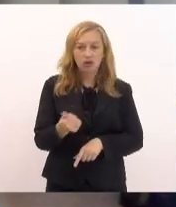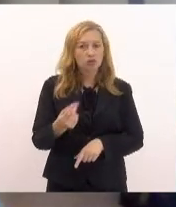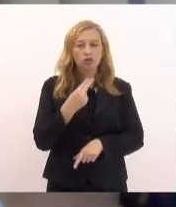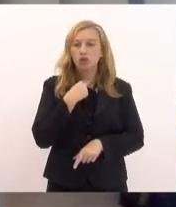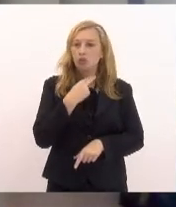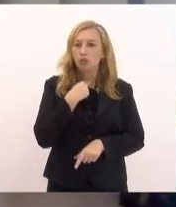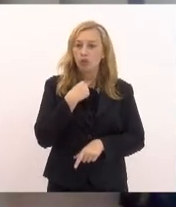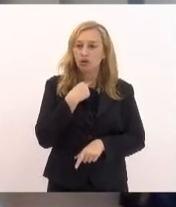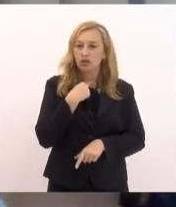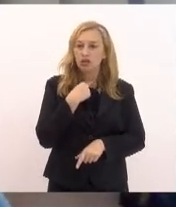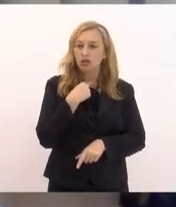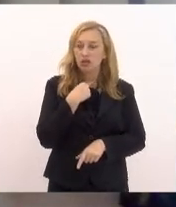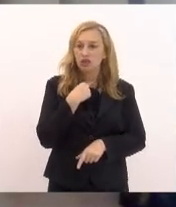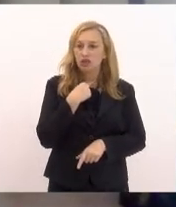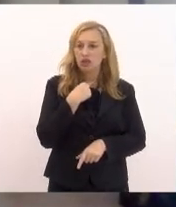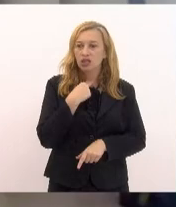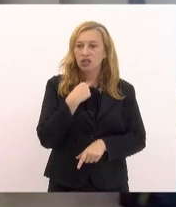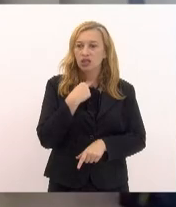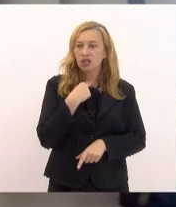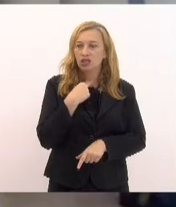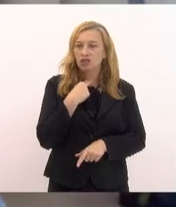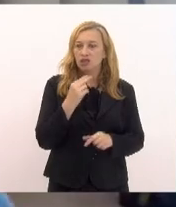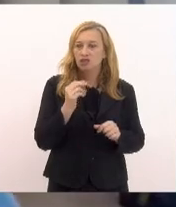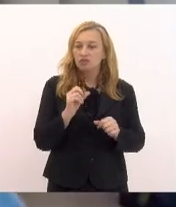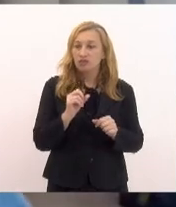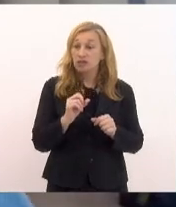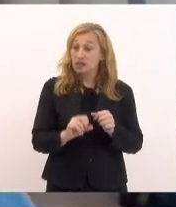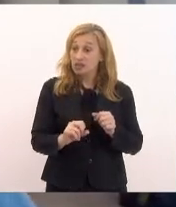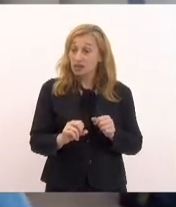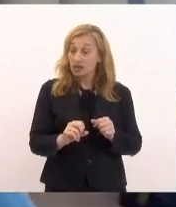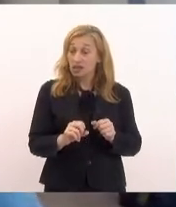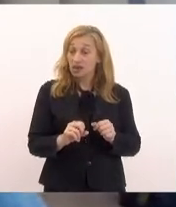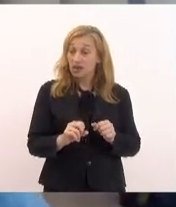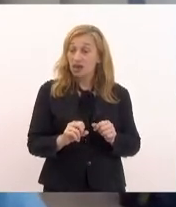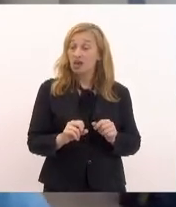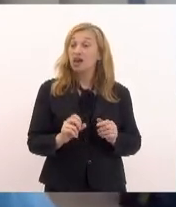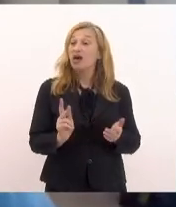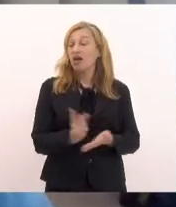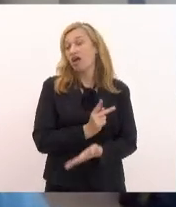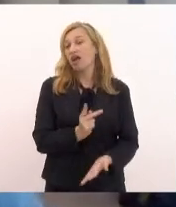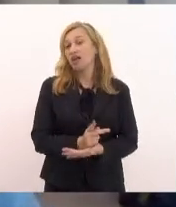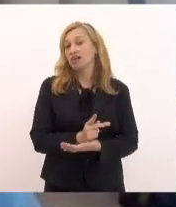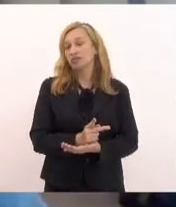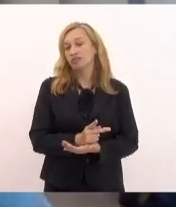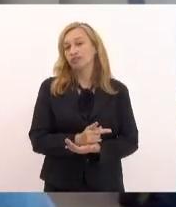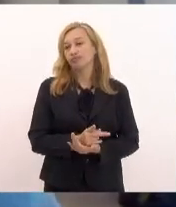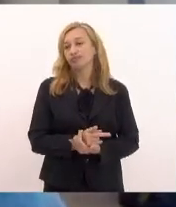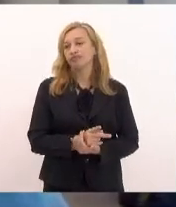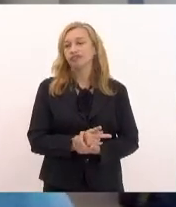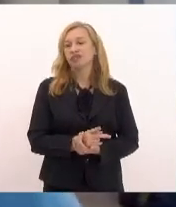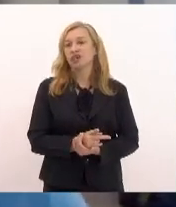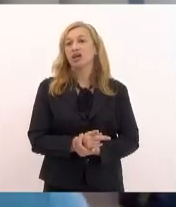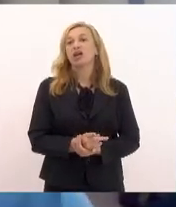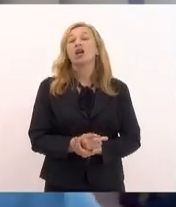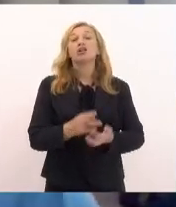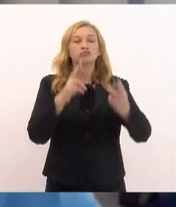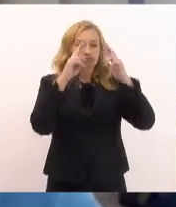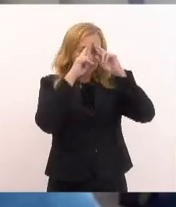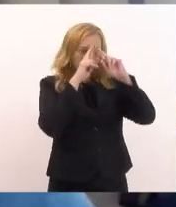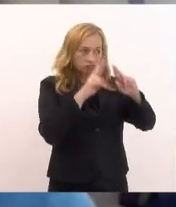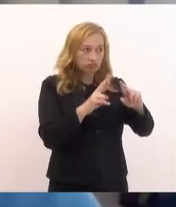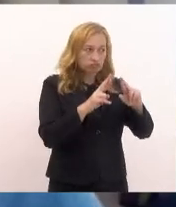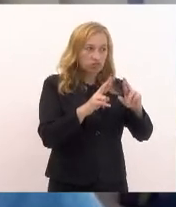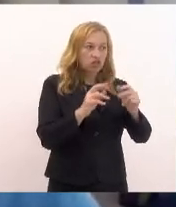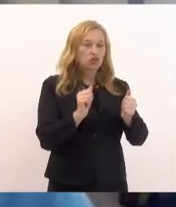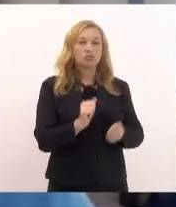para mascarar o que está sendo feito, que é o desmonte da carreira do profissional de educação. A gente tem que respeitar